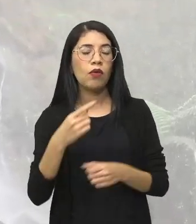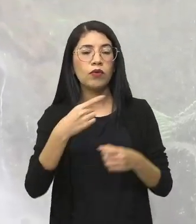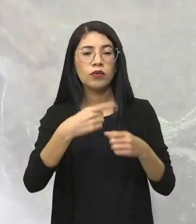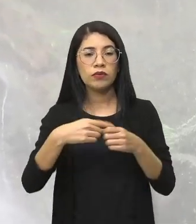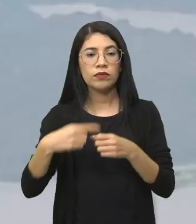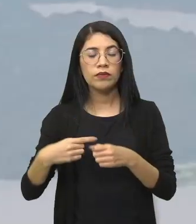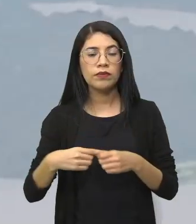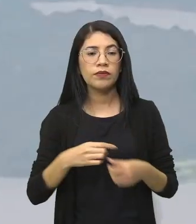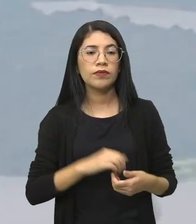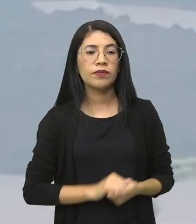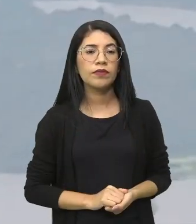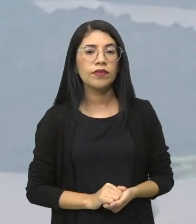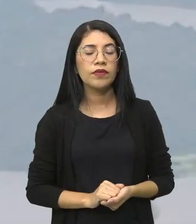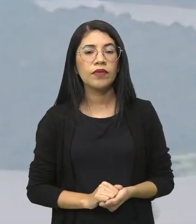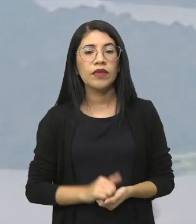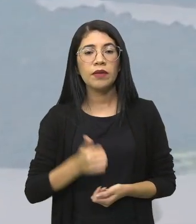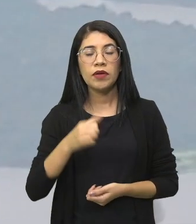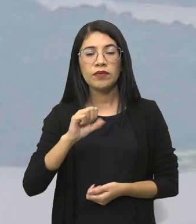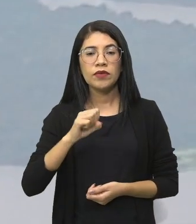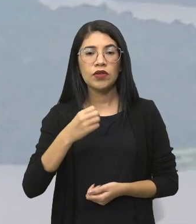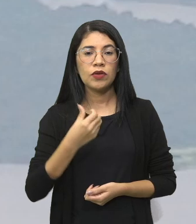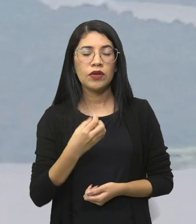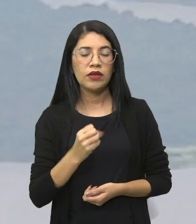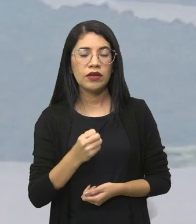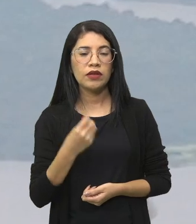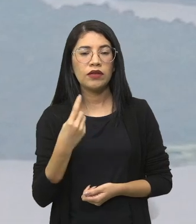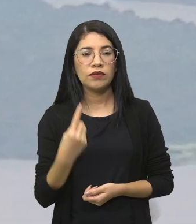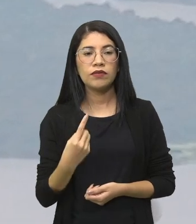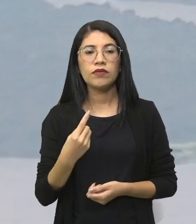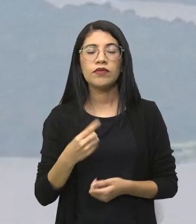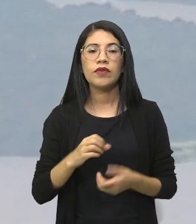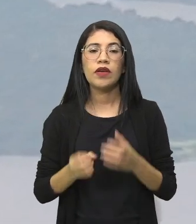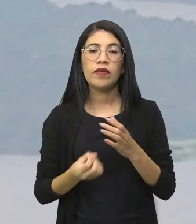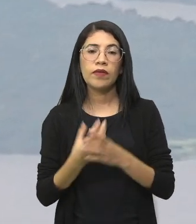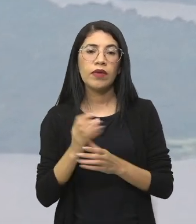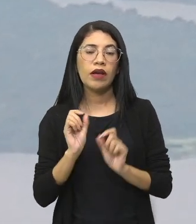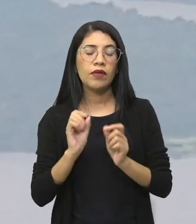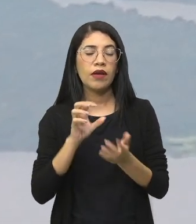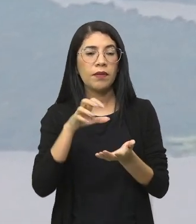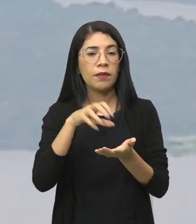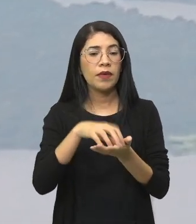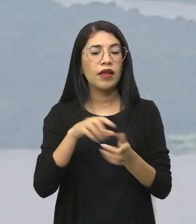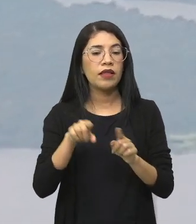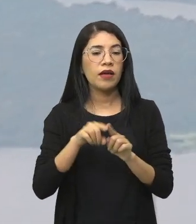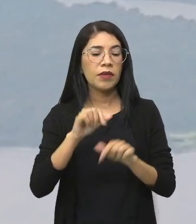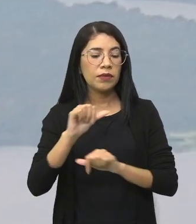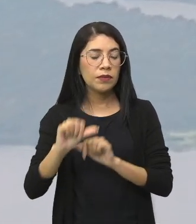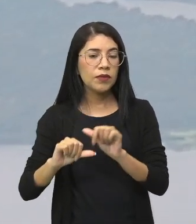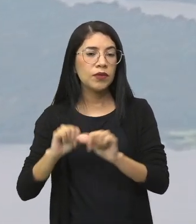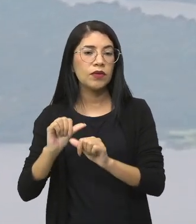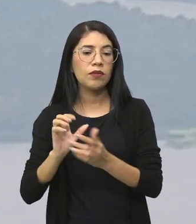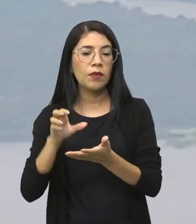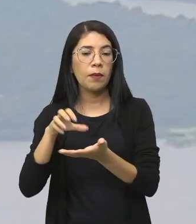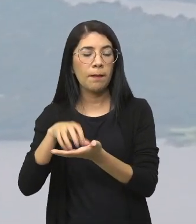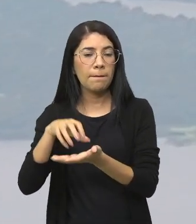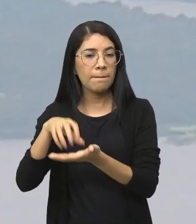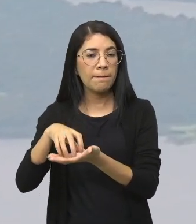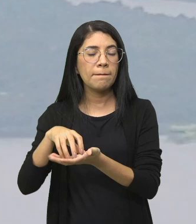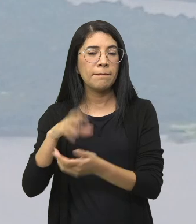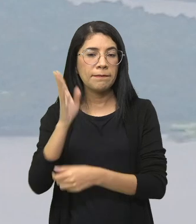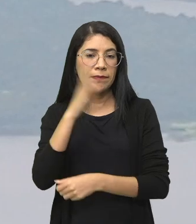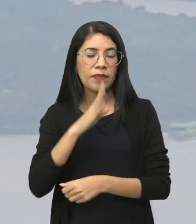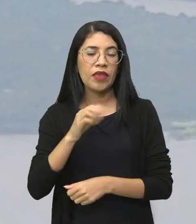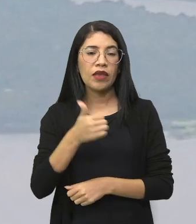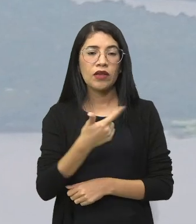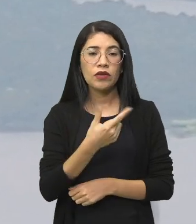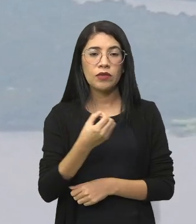Municipal. Em 1981, foi criada como Estação Ecológica e recategorizada como Parque Nacional em 2008,